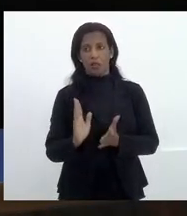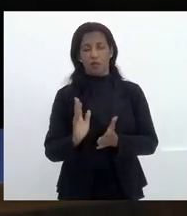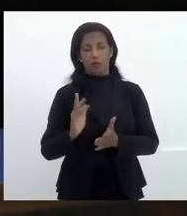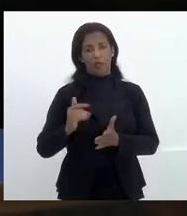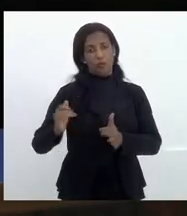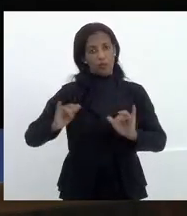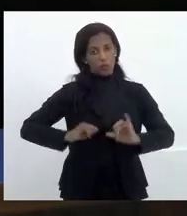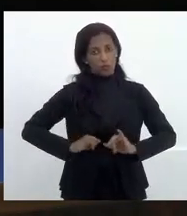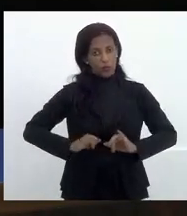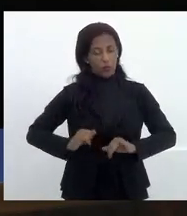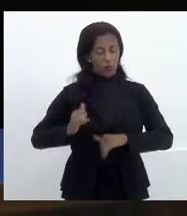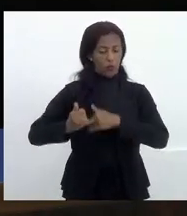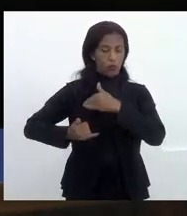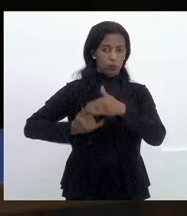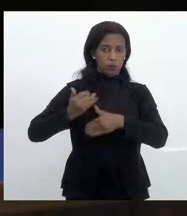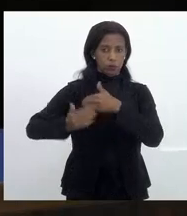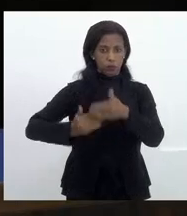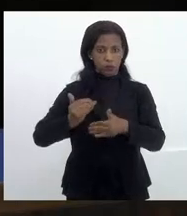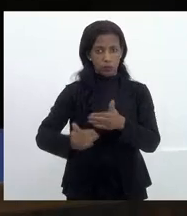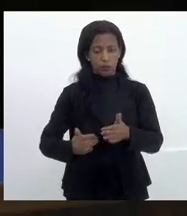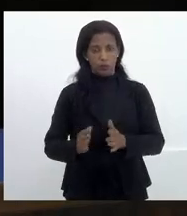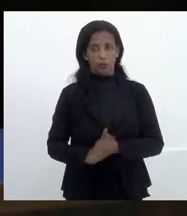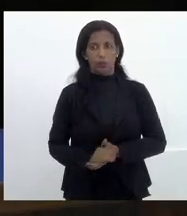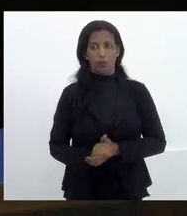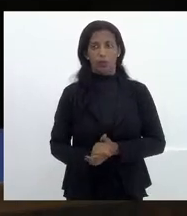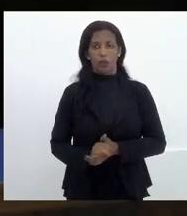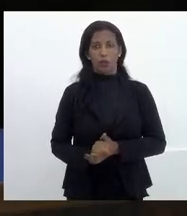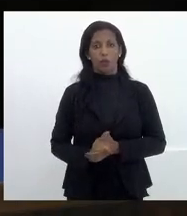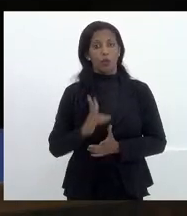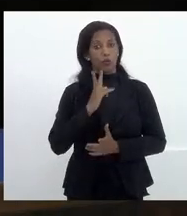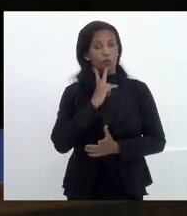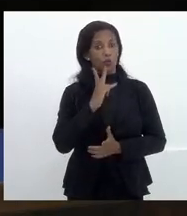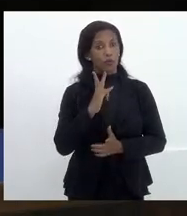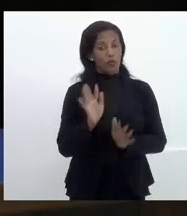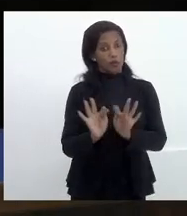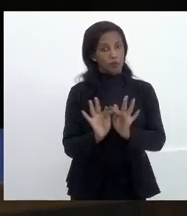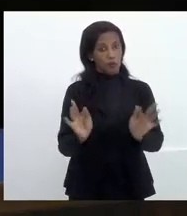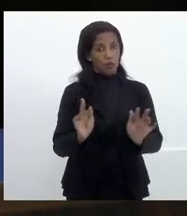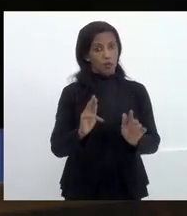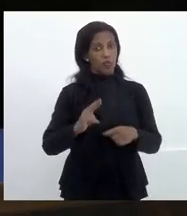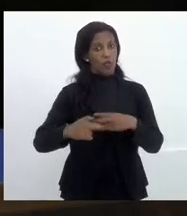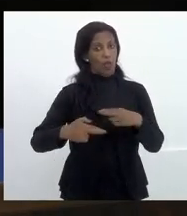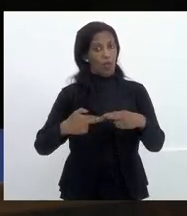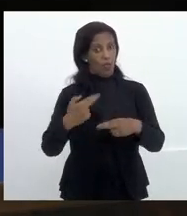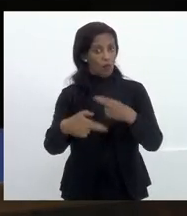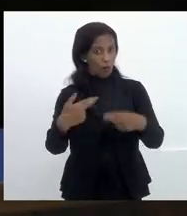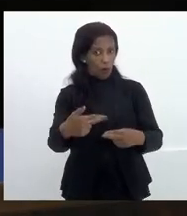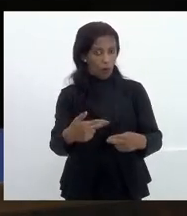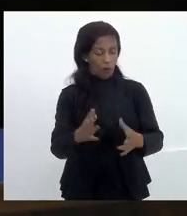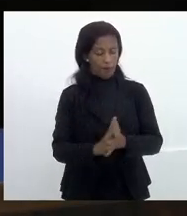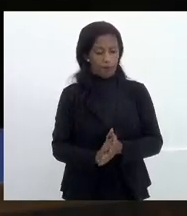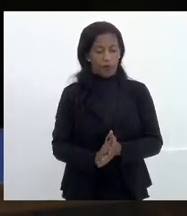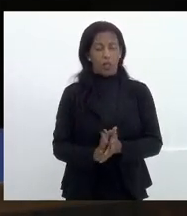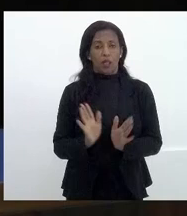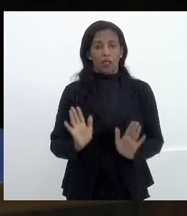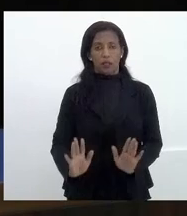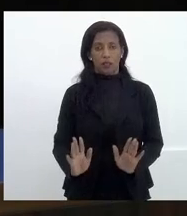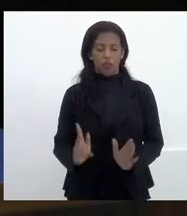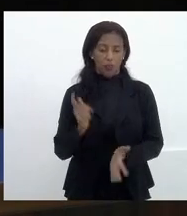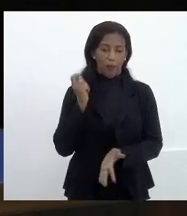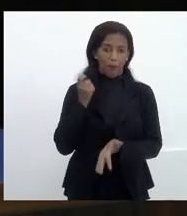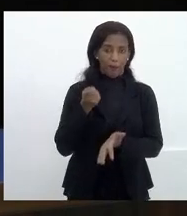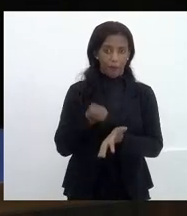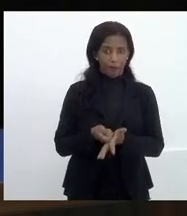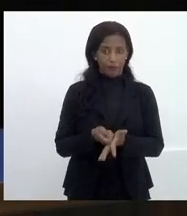muito penalizado ao longo dos anos tô tratando apenas da questão da reforma né seja mais uma vez